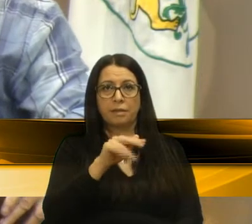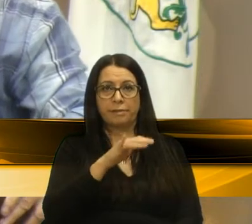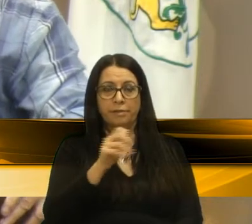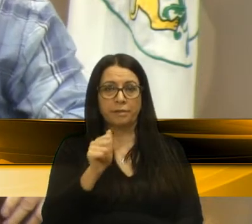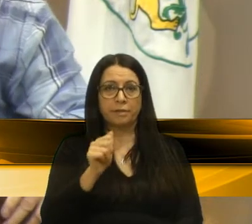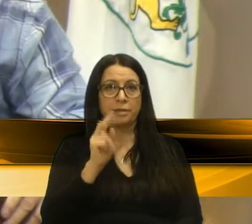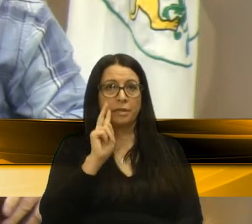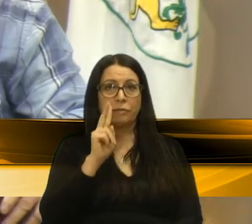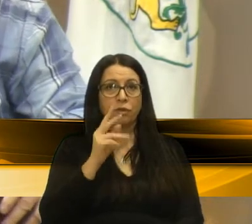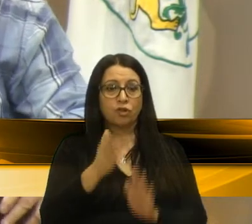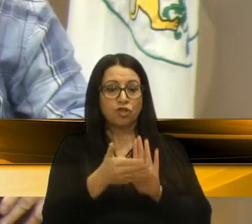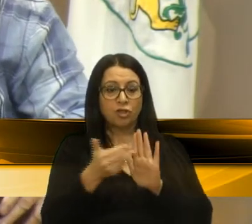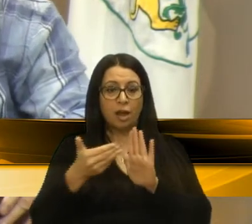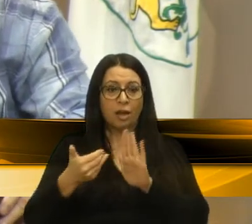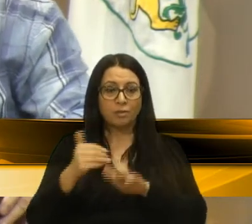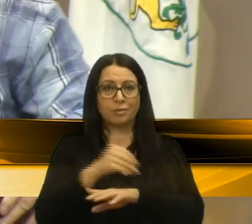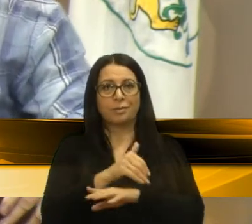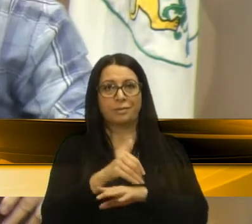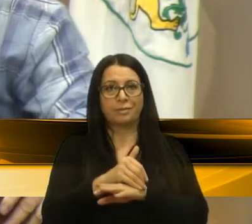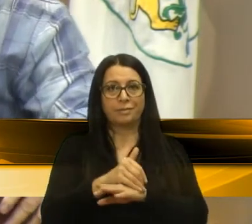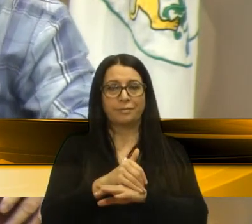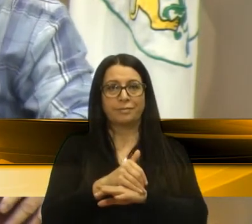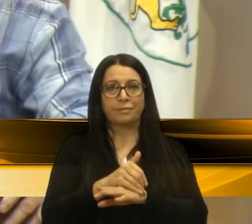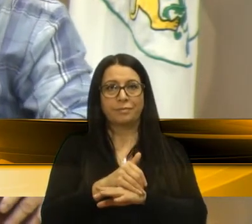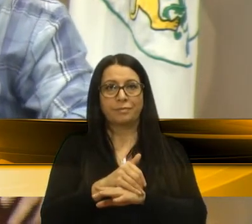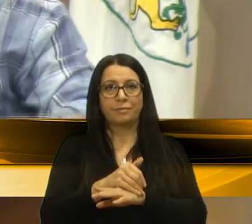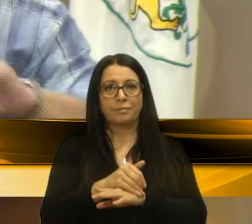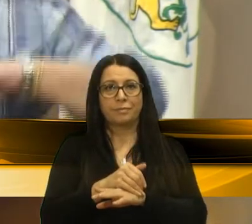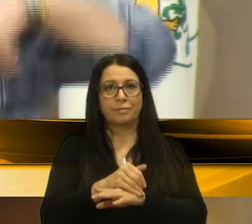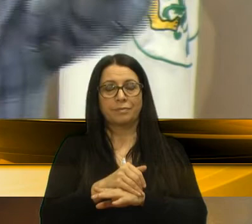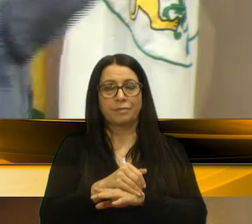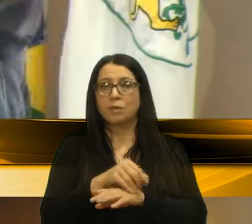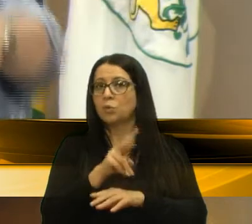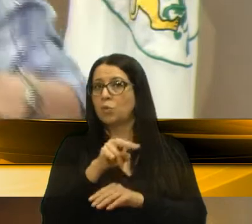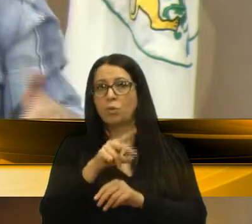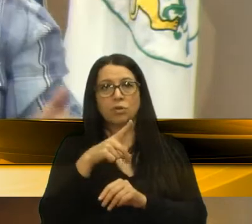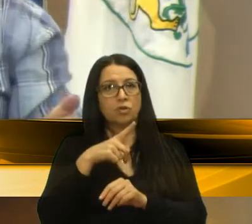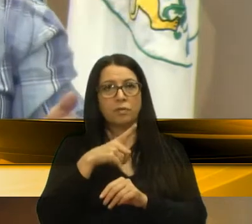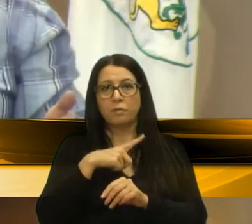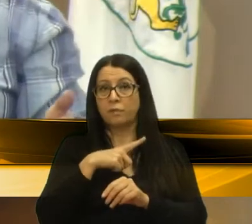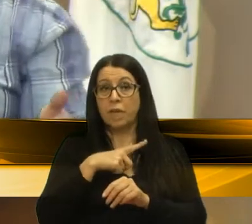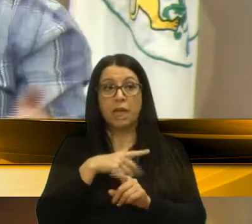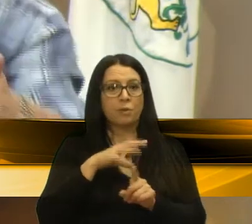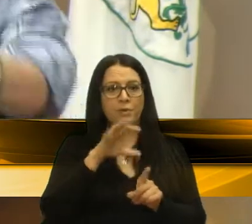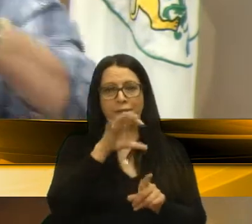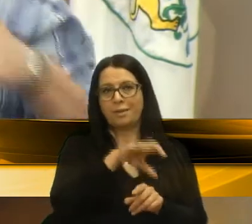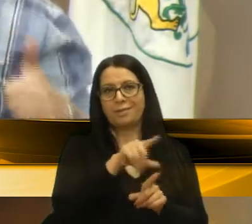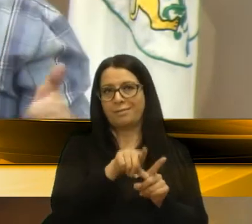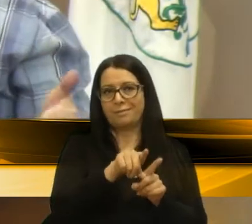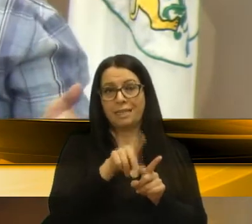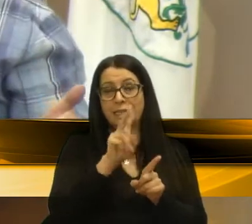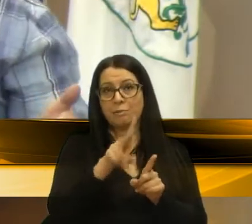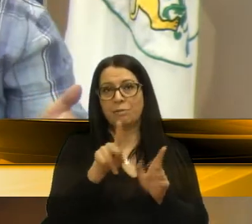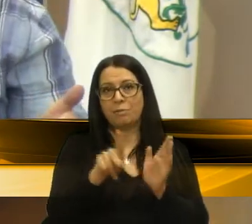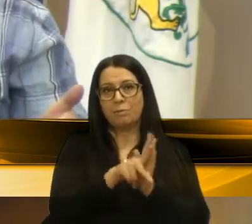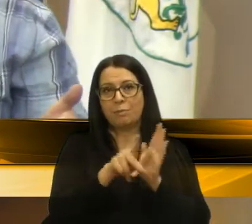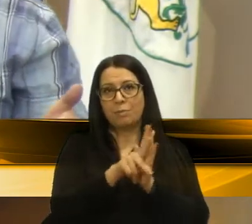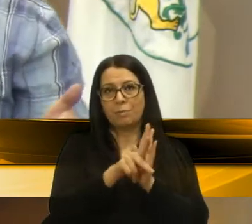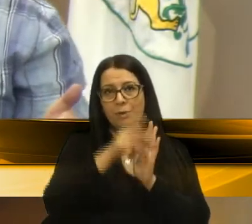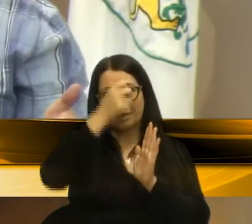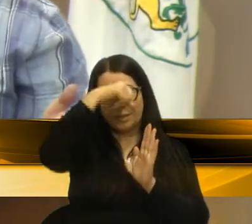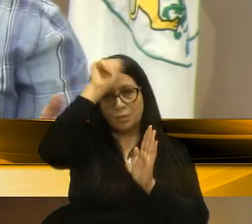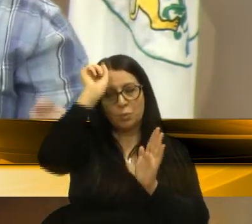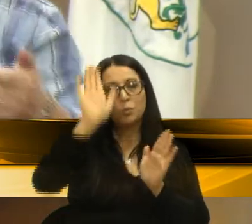desafetados as ruas aliás não foram reconhecidos que nunca estiveram afetadas que elas sempre foram de propriedade da